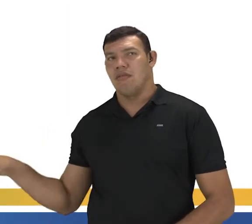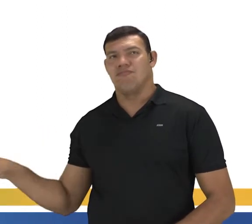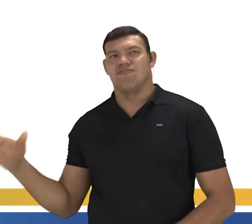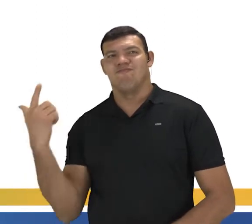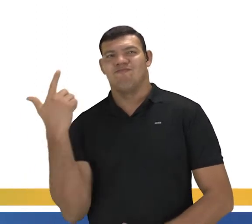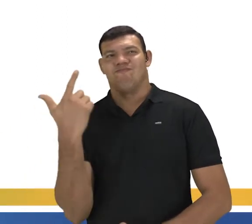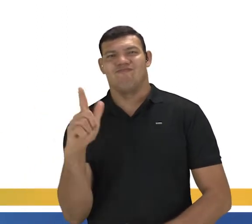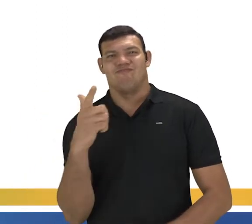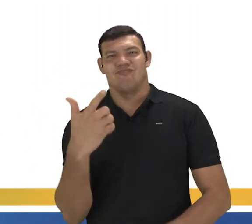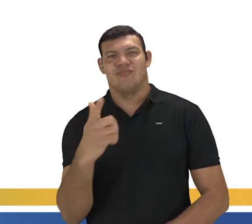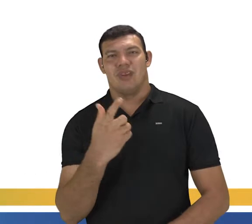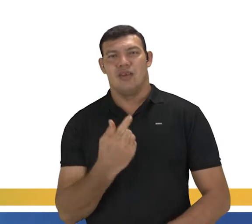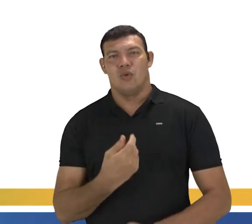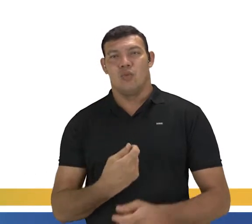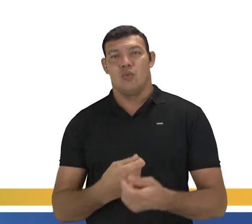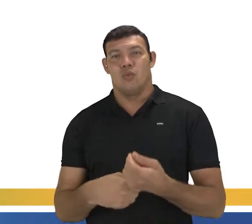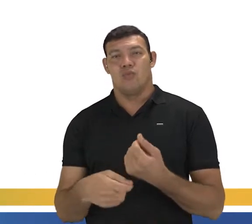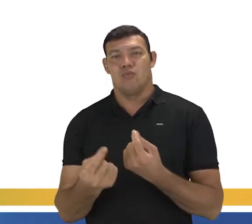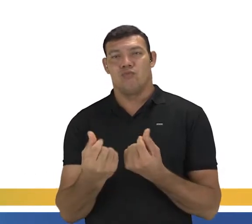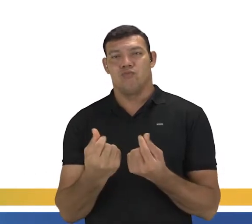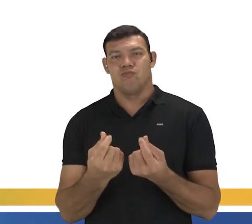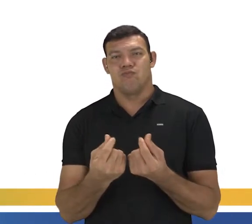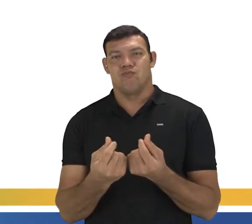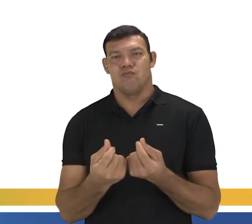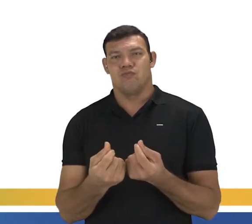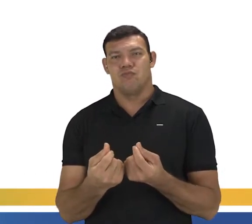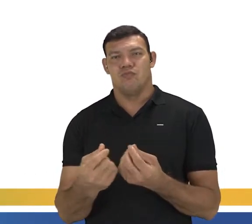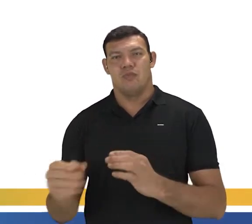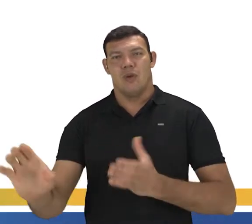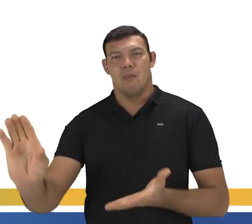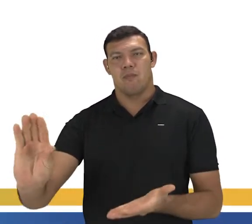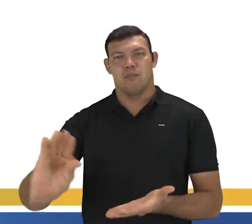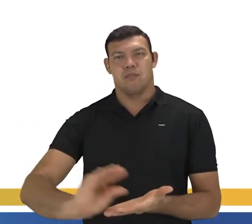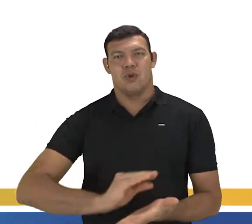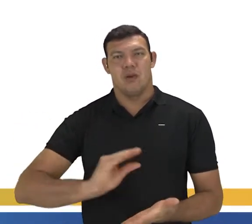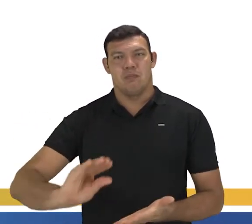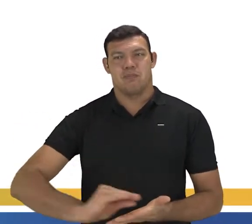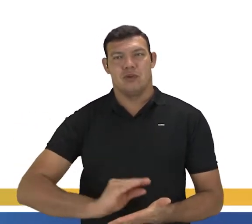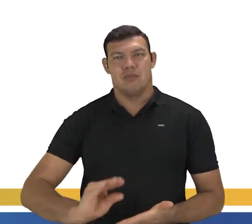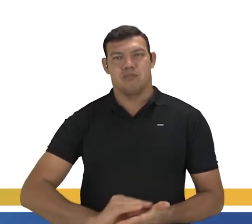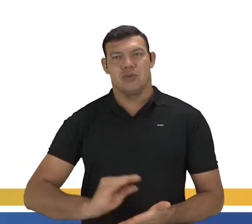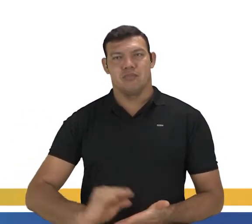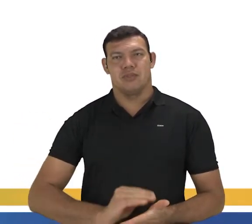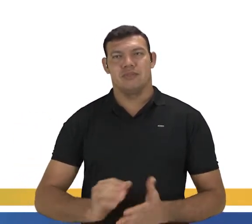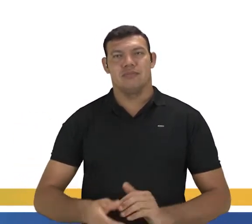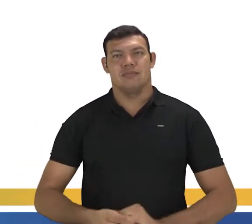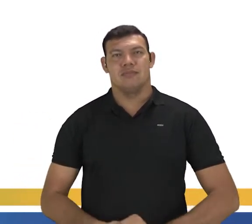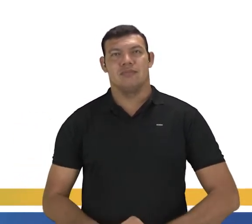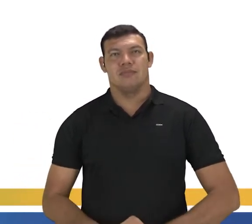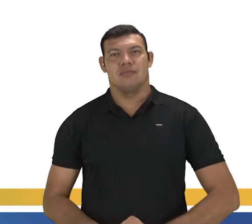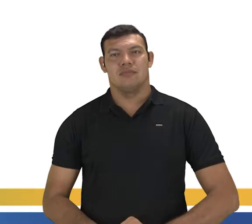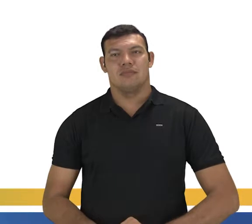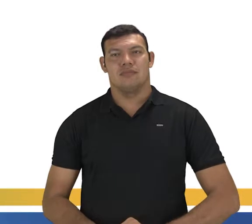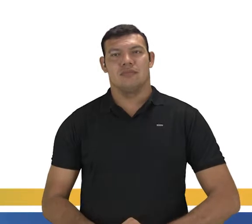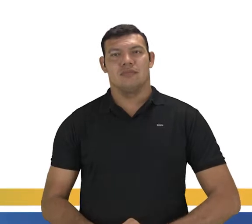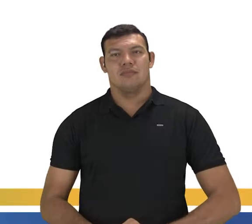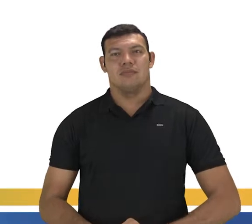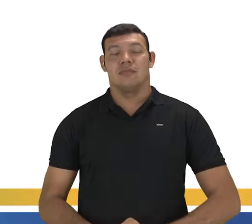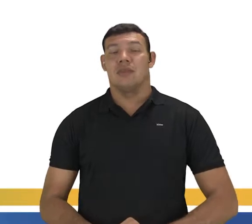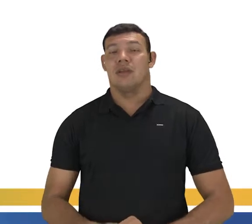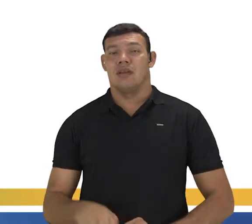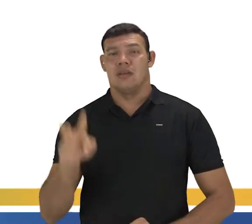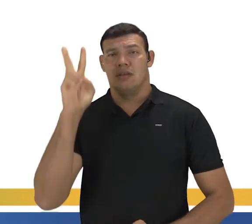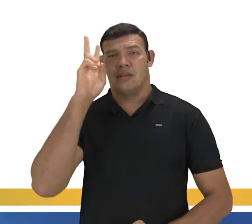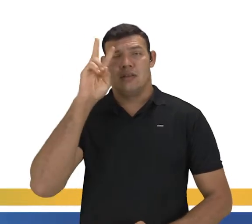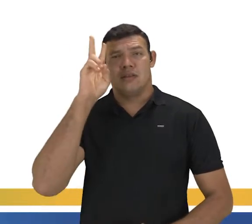our money ela não tinha ganhado muito dinheiro ok só lembrando mas